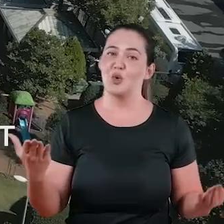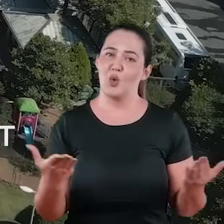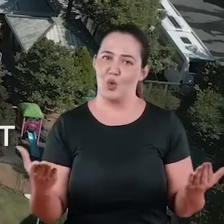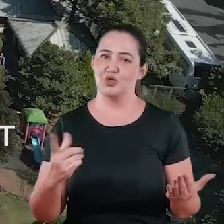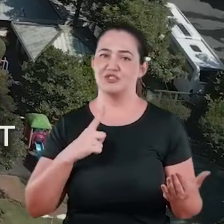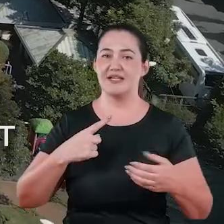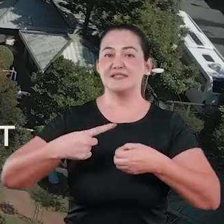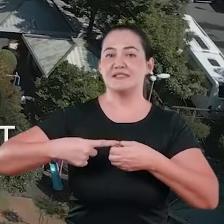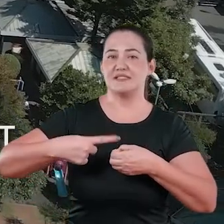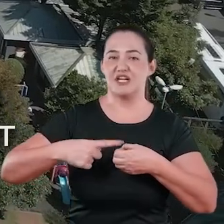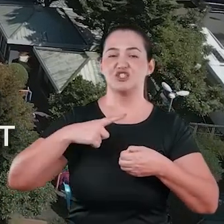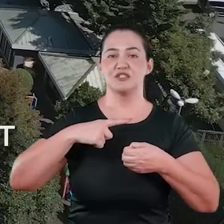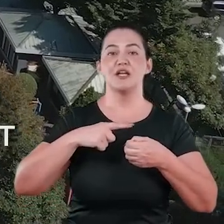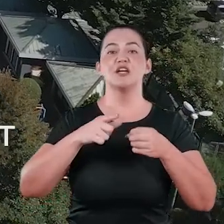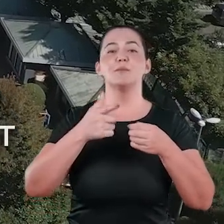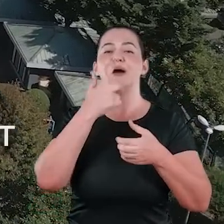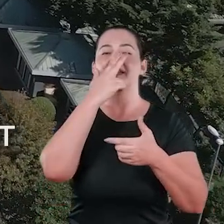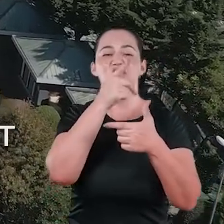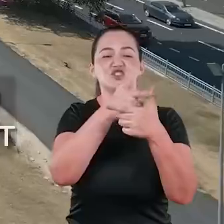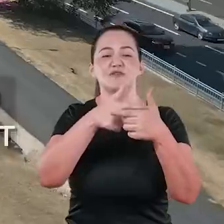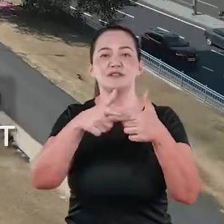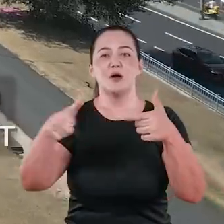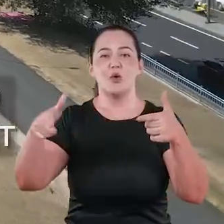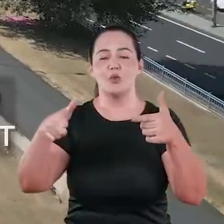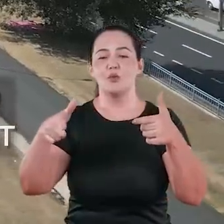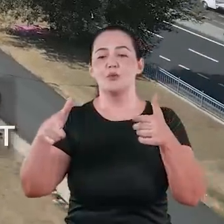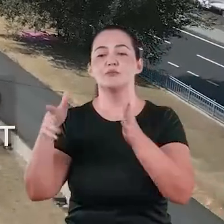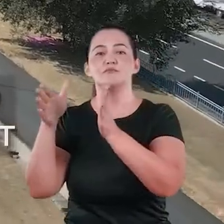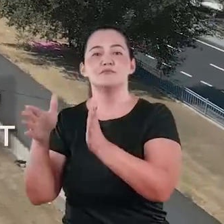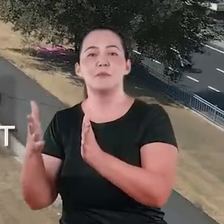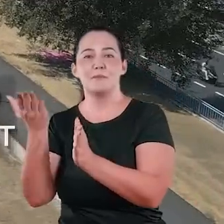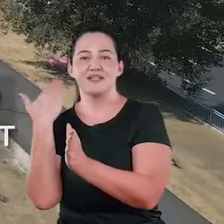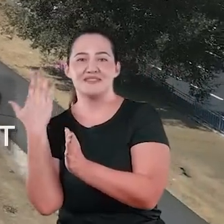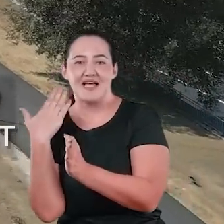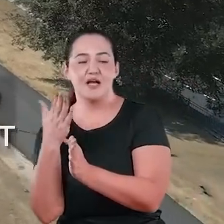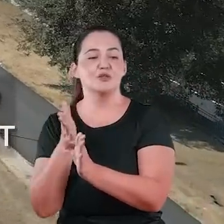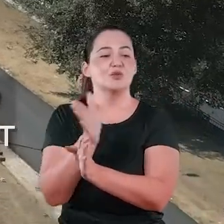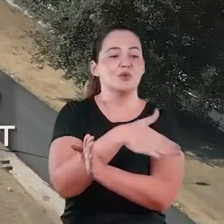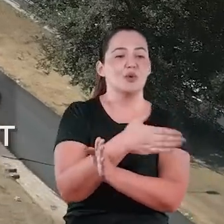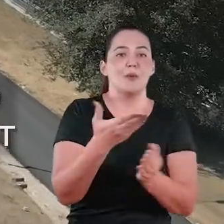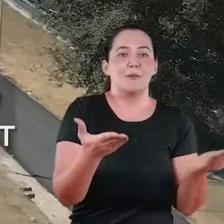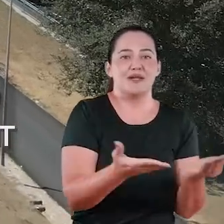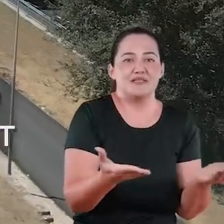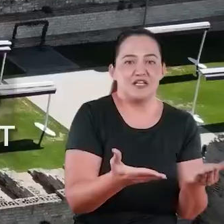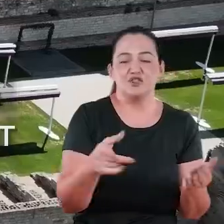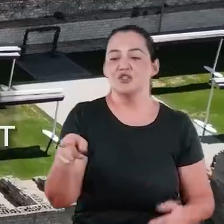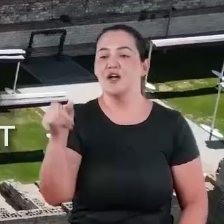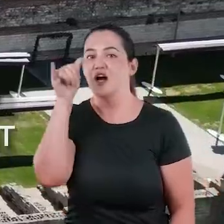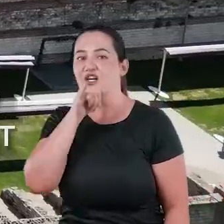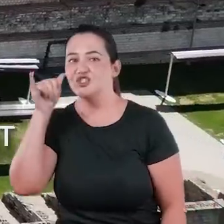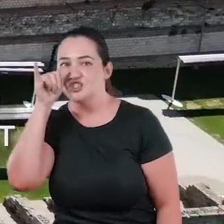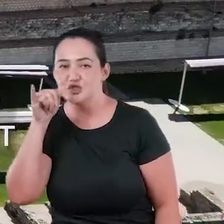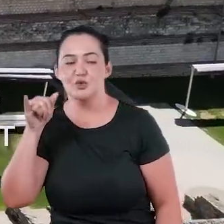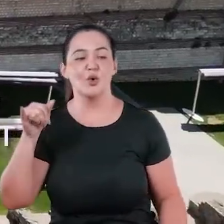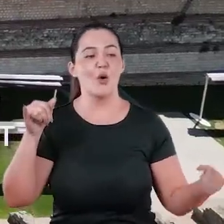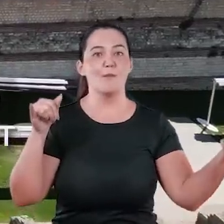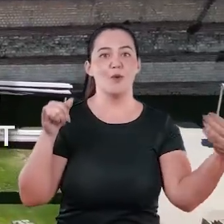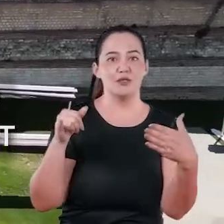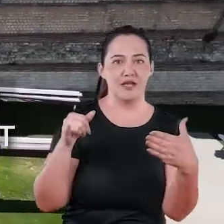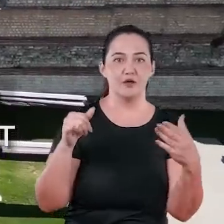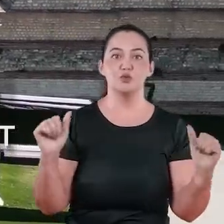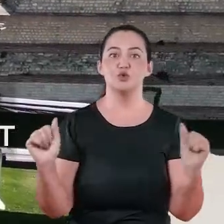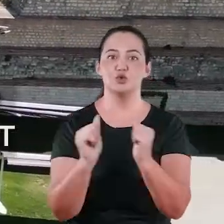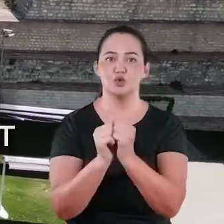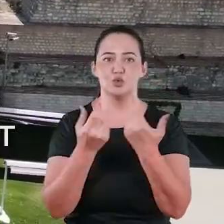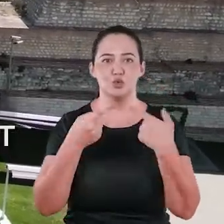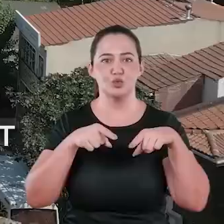a divisão entre o passado e o presente, o antigo e o moderno, que não pode deixar de existir. Então você tem